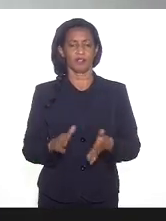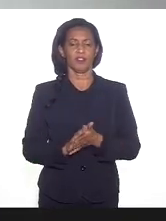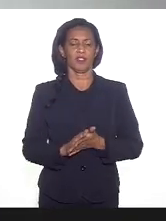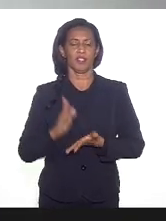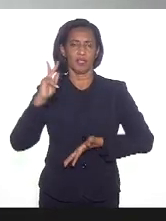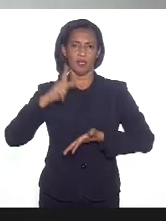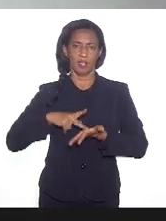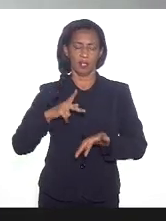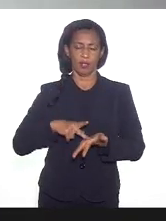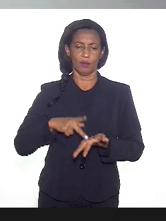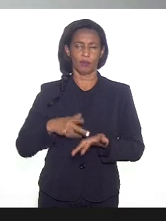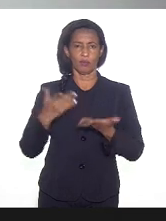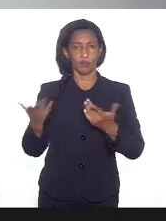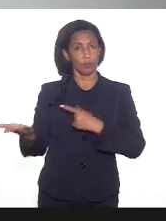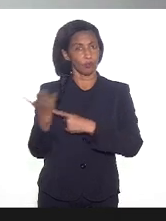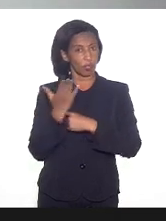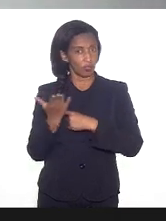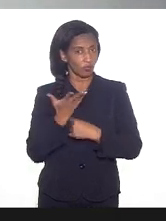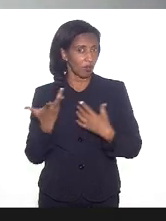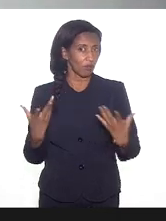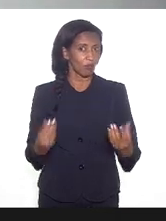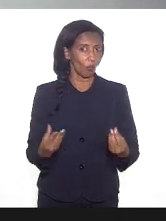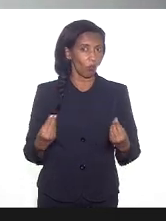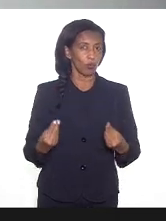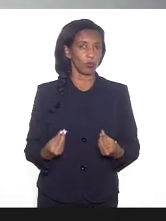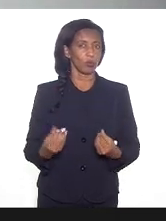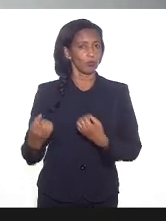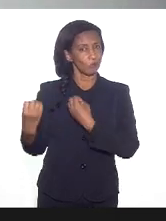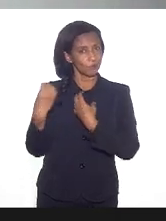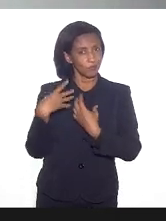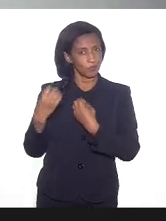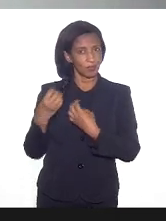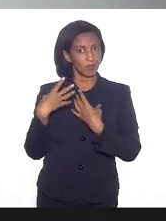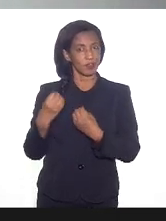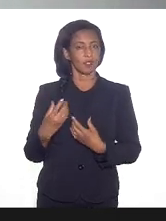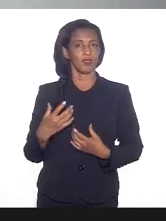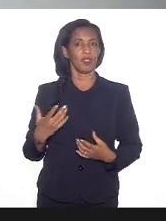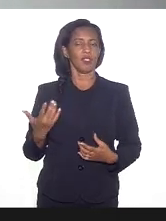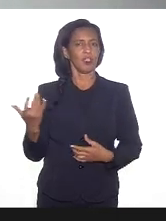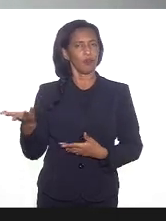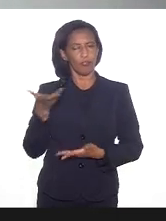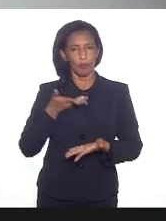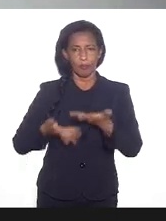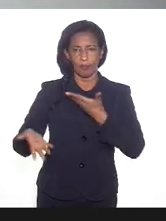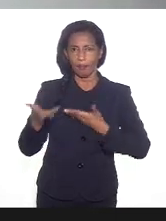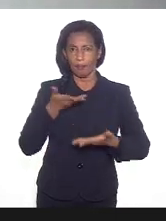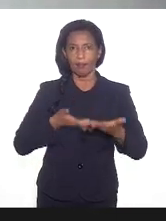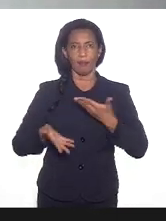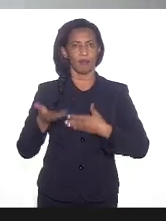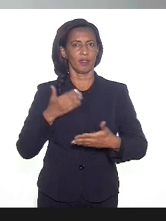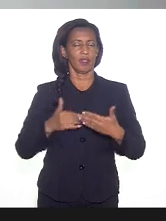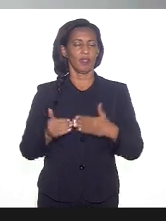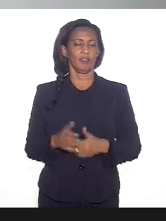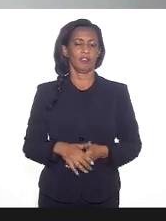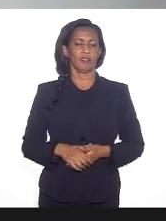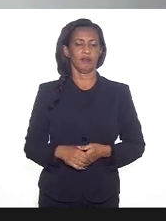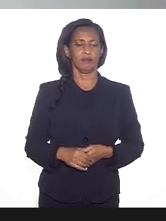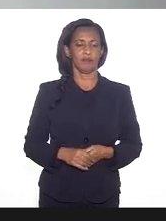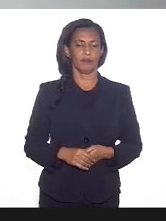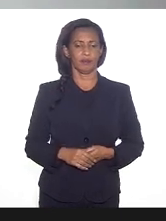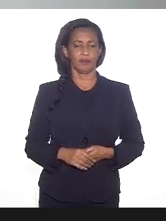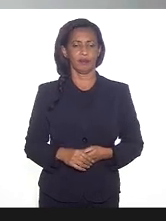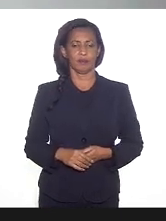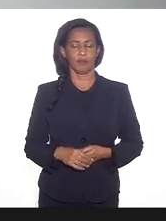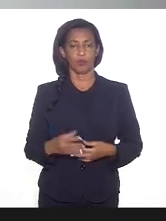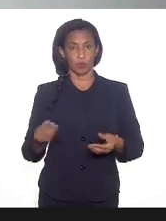realmente vocês nos ajudaram muito, nos deram aulas e foram muitos parceiros nesse processo, né, que